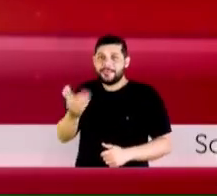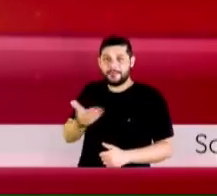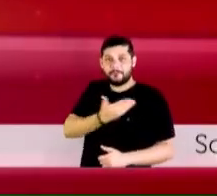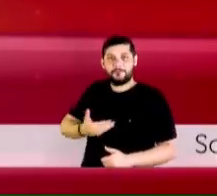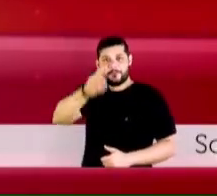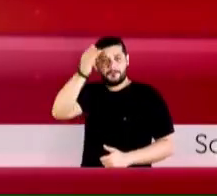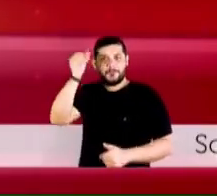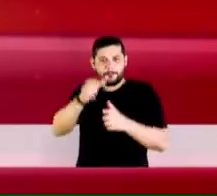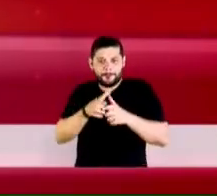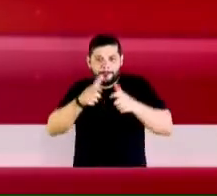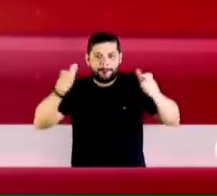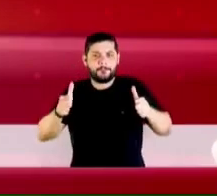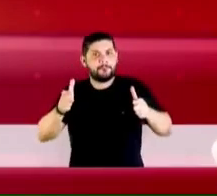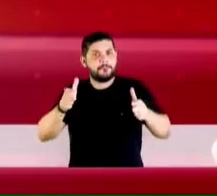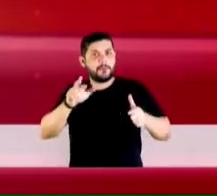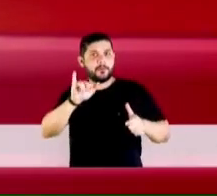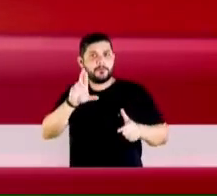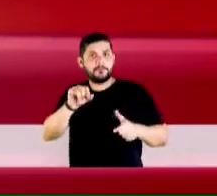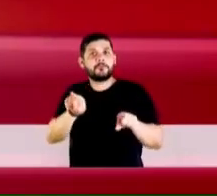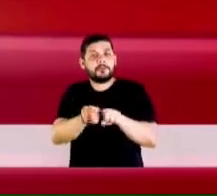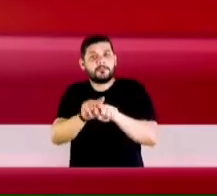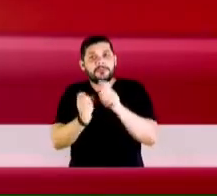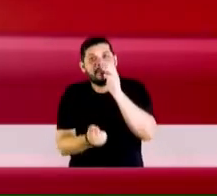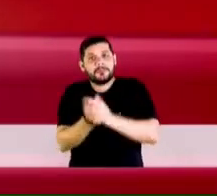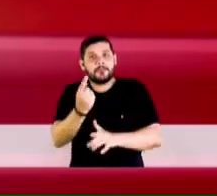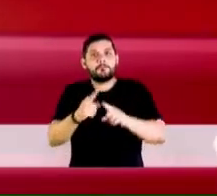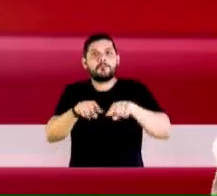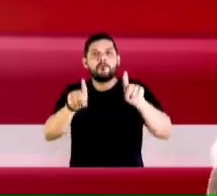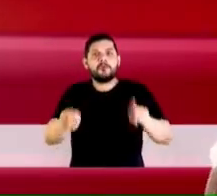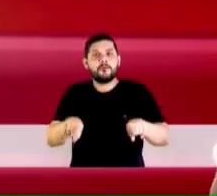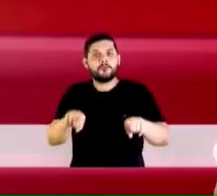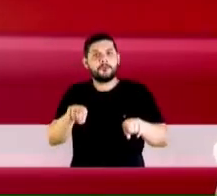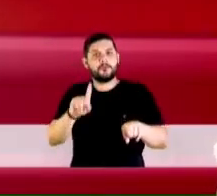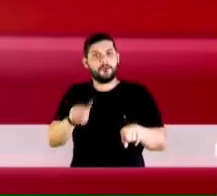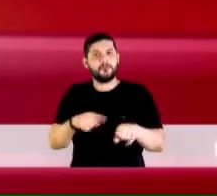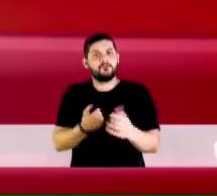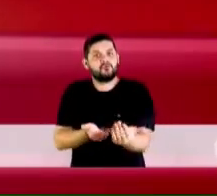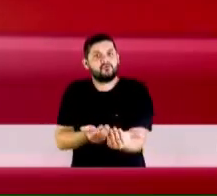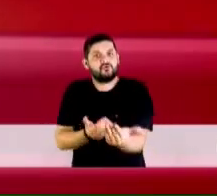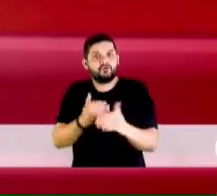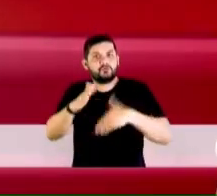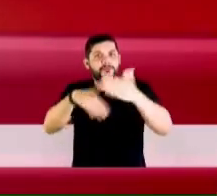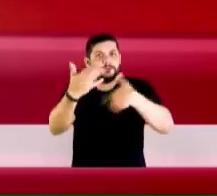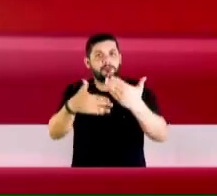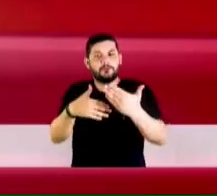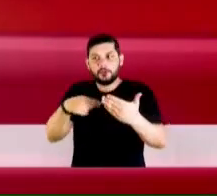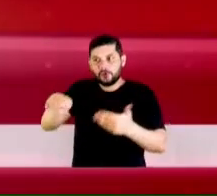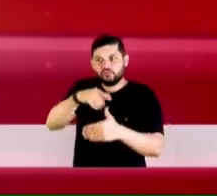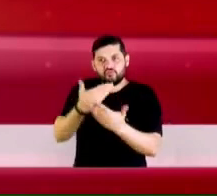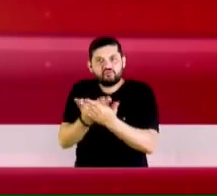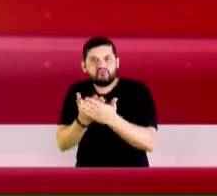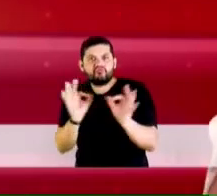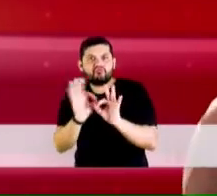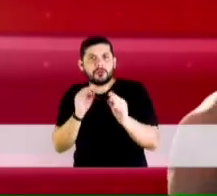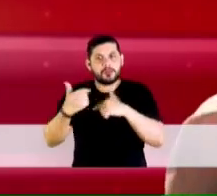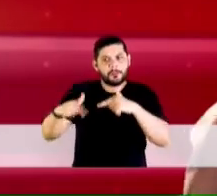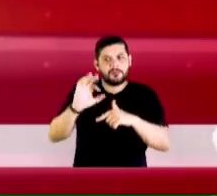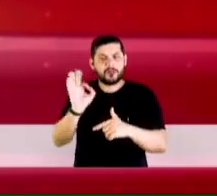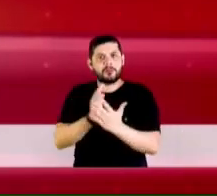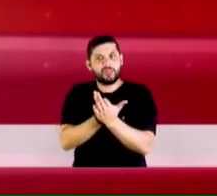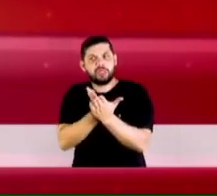Solicitar ao governador Camilo que amplie o raio em Caucaia. Criar o programa Superação para a Juventude, que não está trabalhando, que não está estudando, para que ela tenha uma